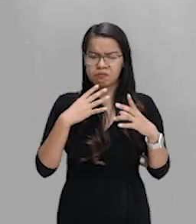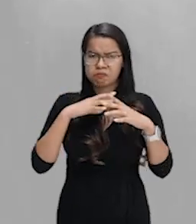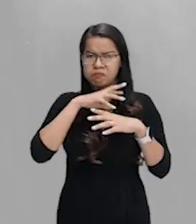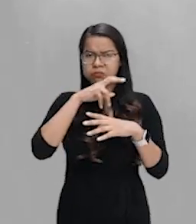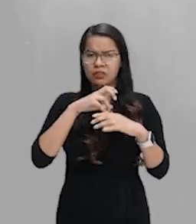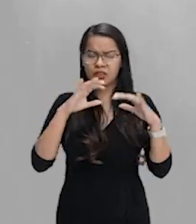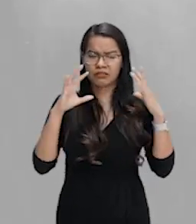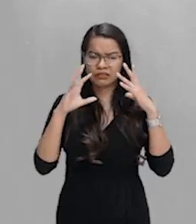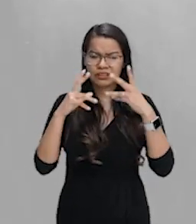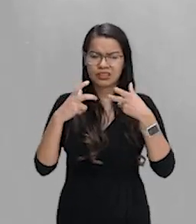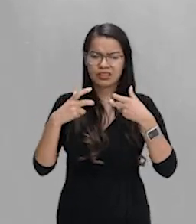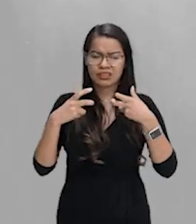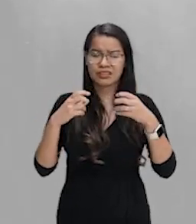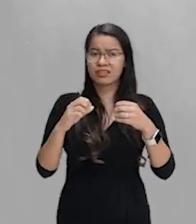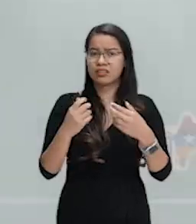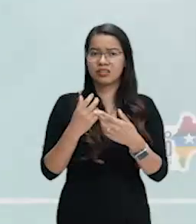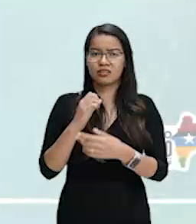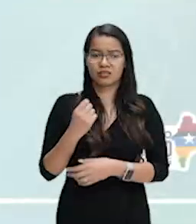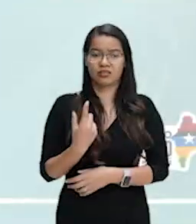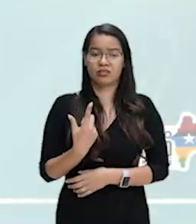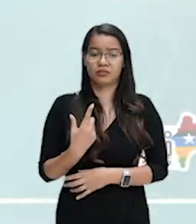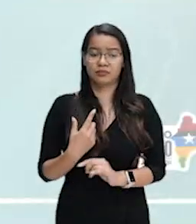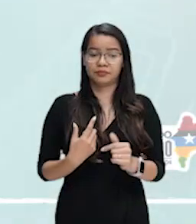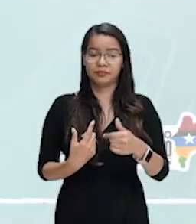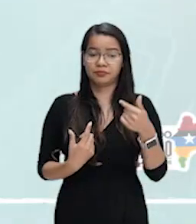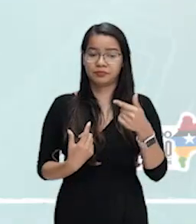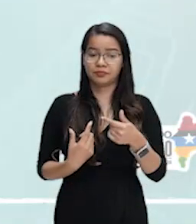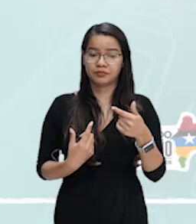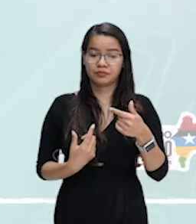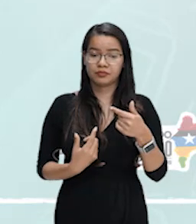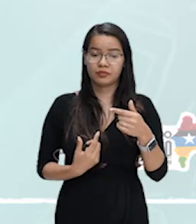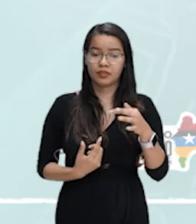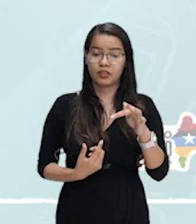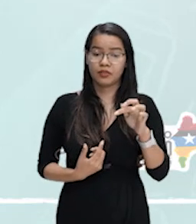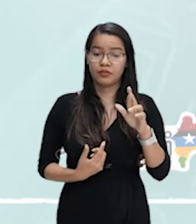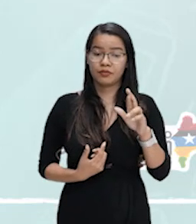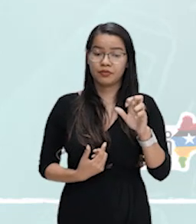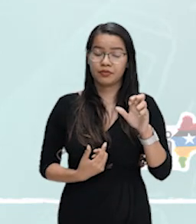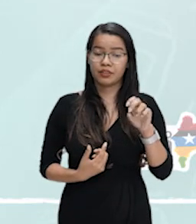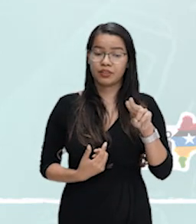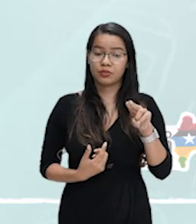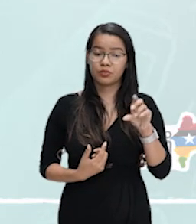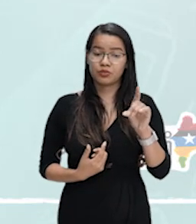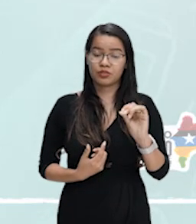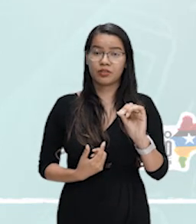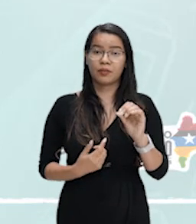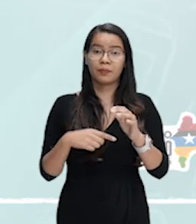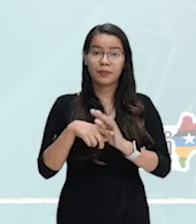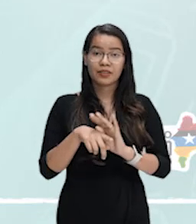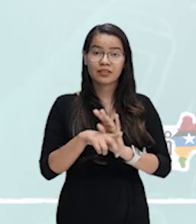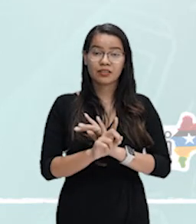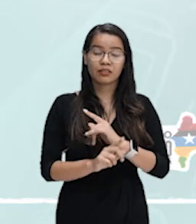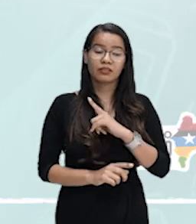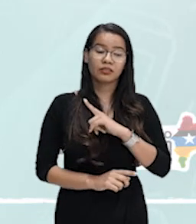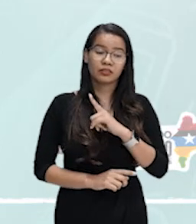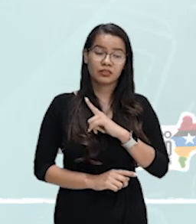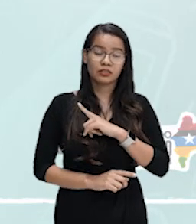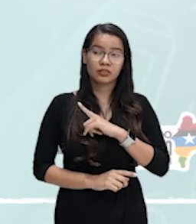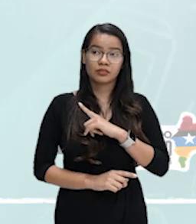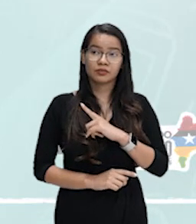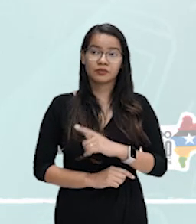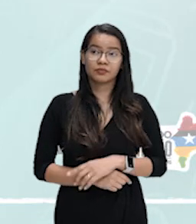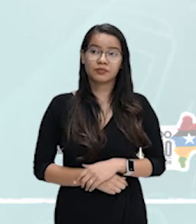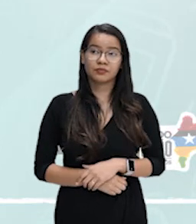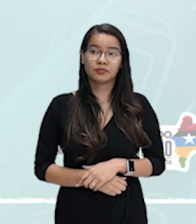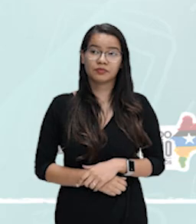monstruosa. Sigmund Freud, quem ainda não ouviu falar sobre ele, pesquise, vale muito a pena. Freud ele tem,